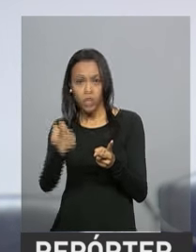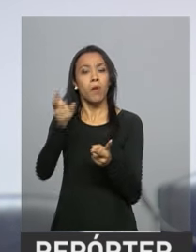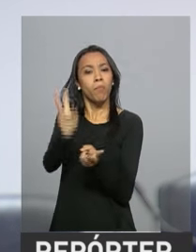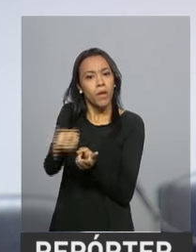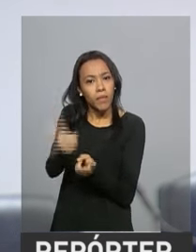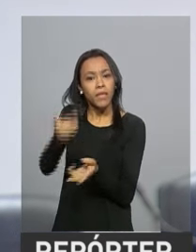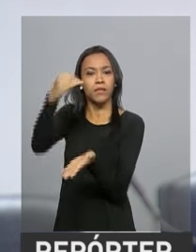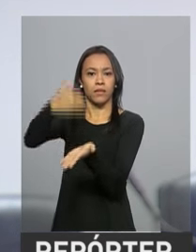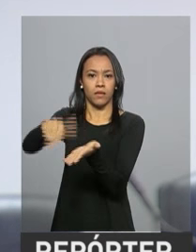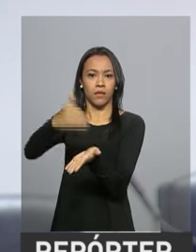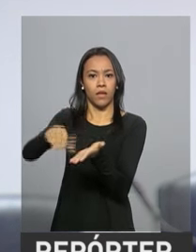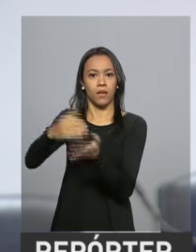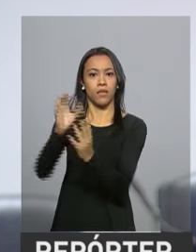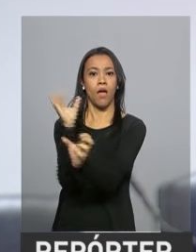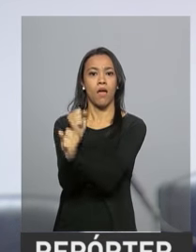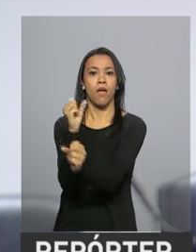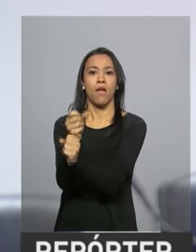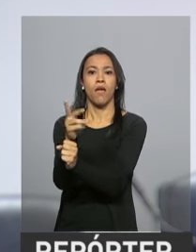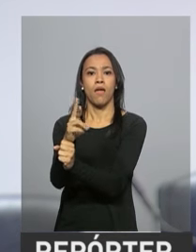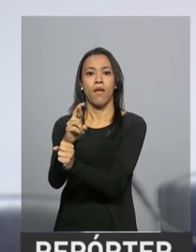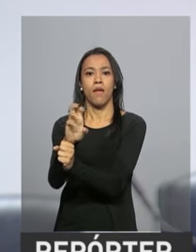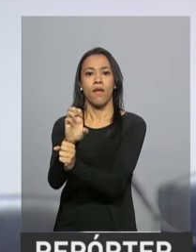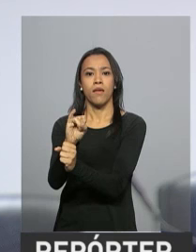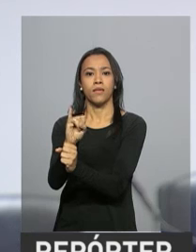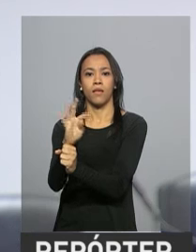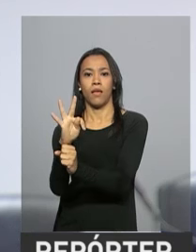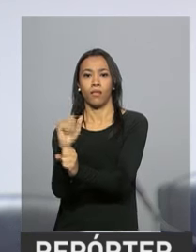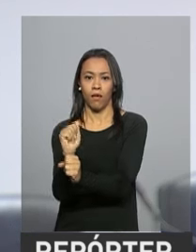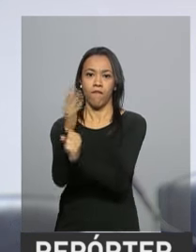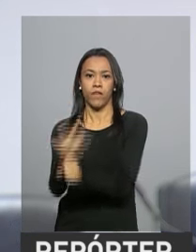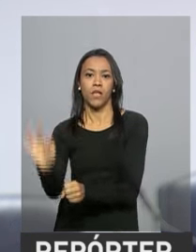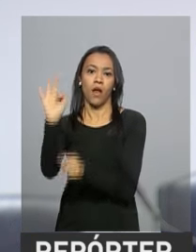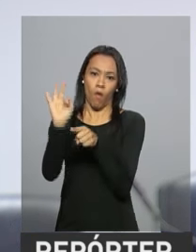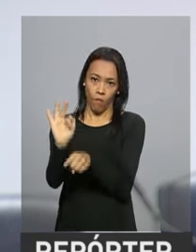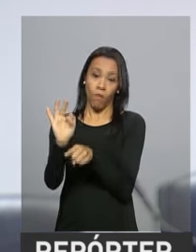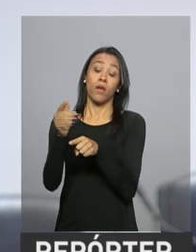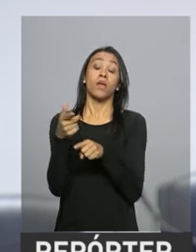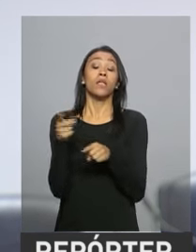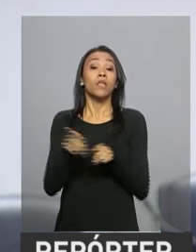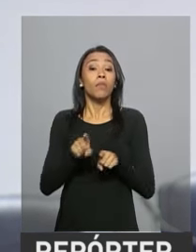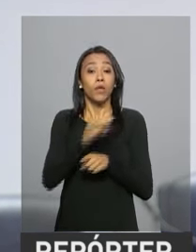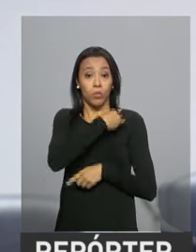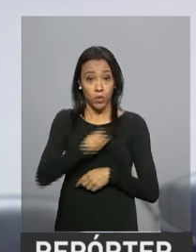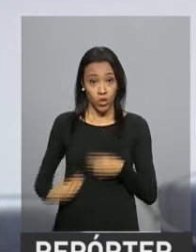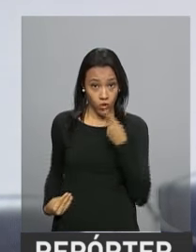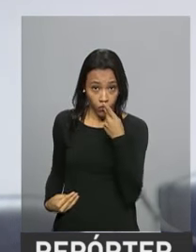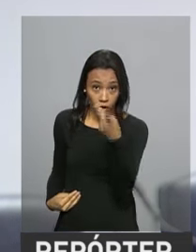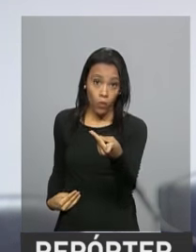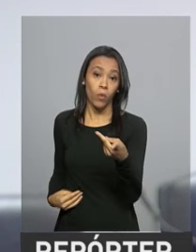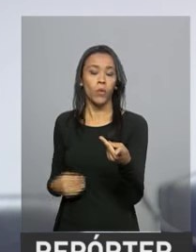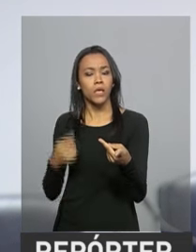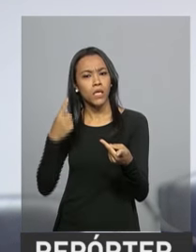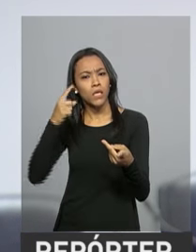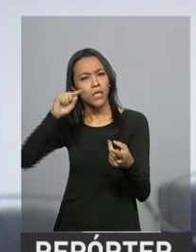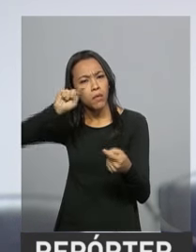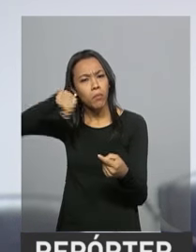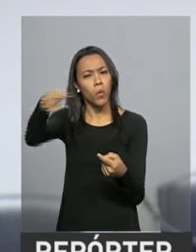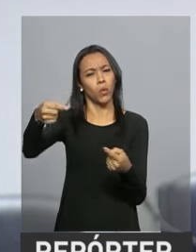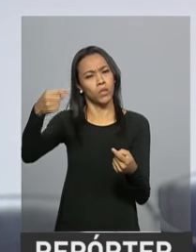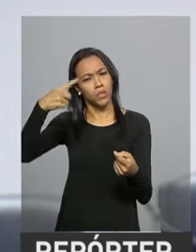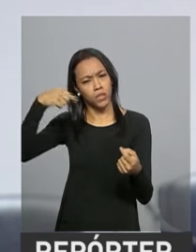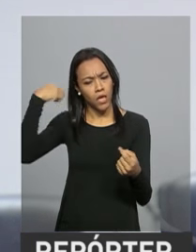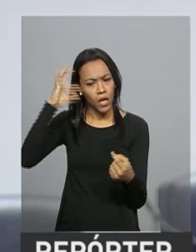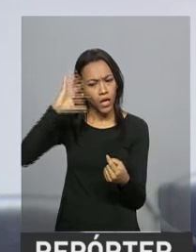Secretaria da Receita Federal o ministro disse ainda que a próxima rodada de decisões vai ser